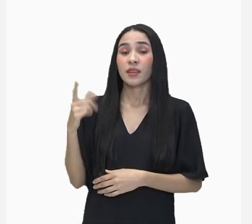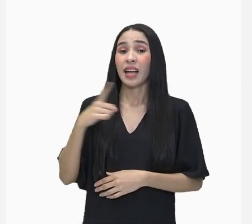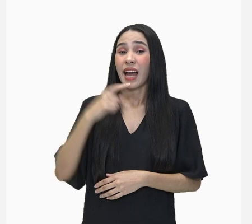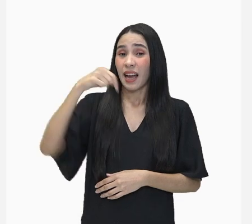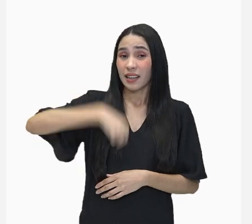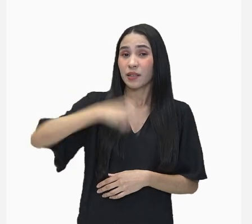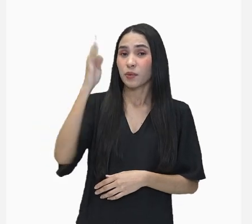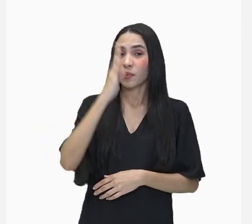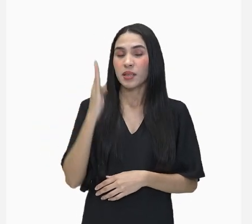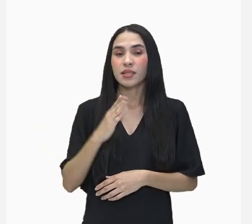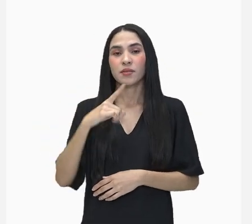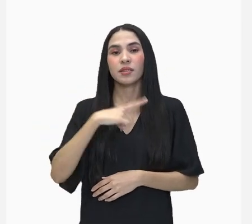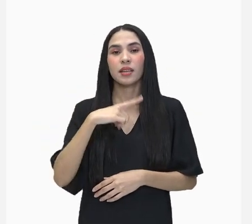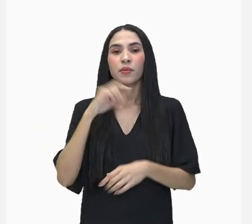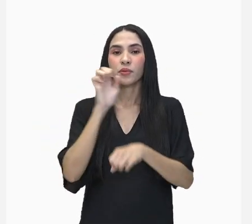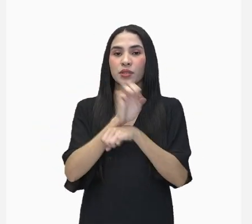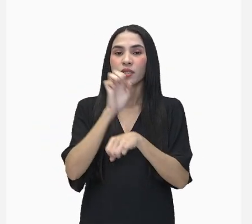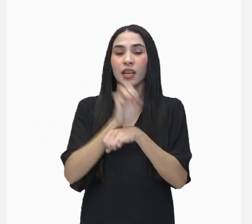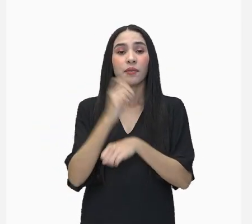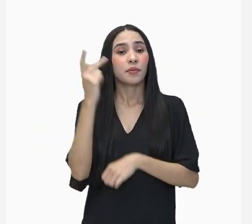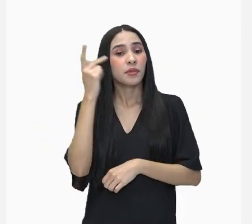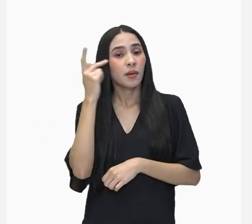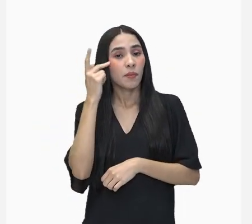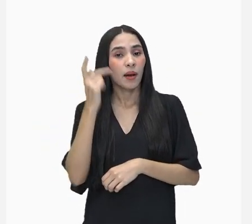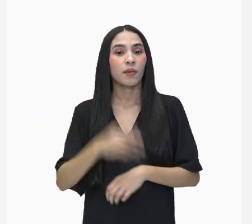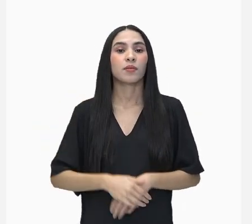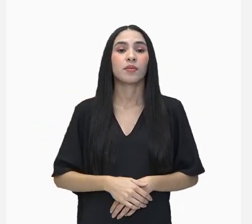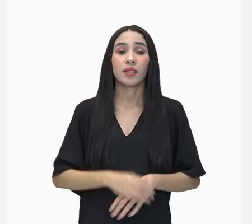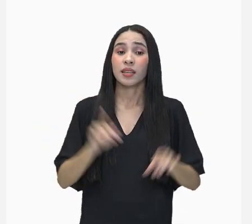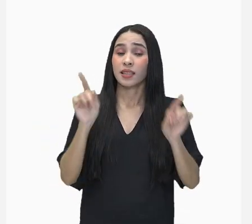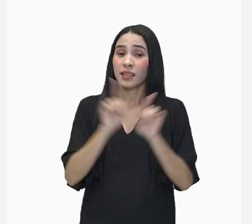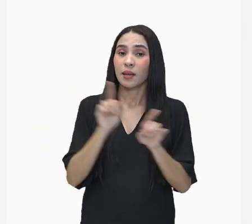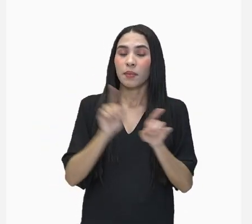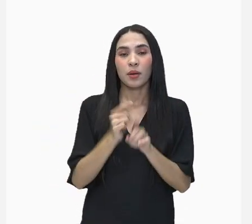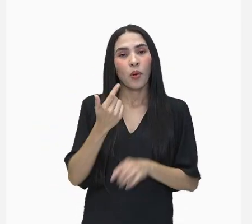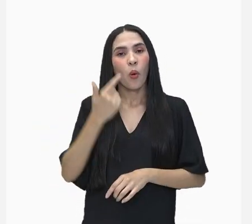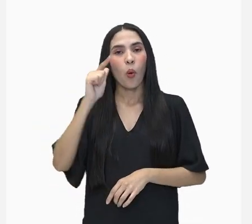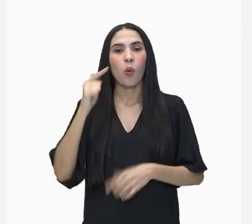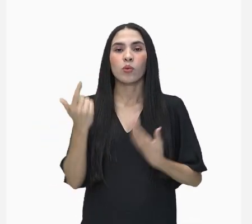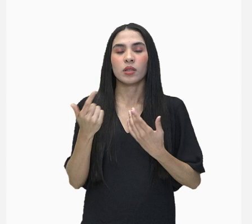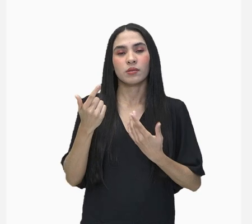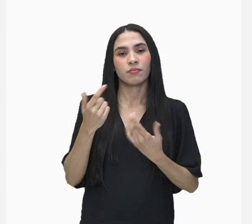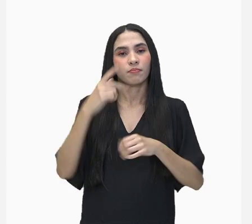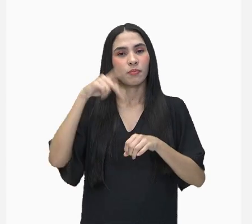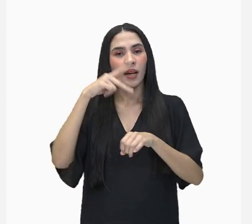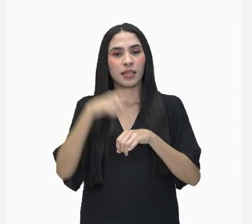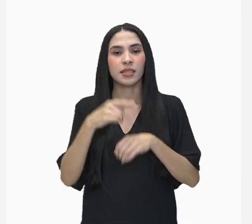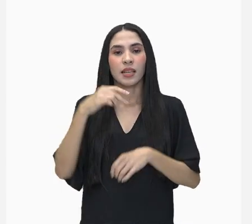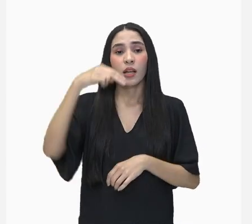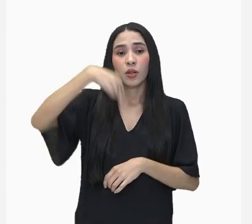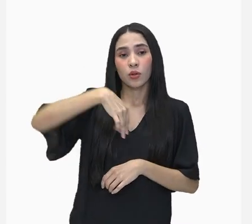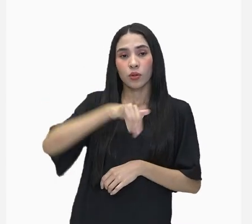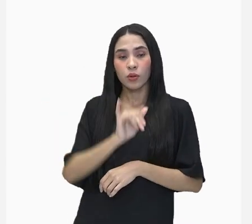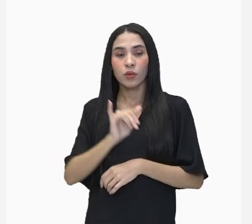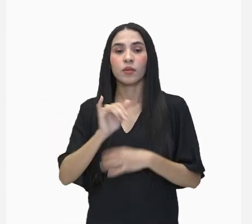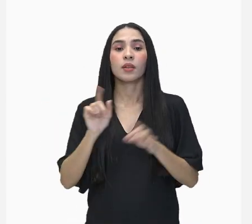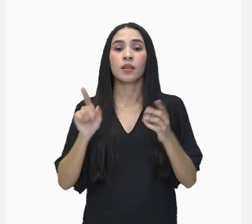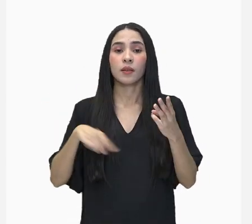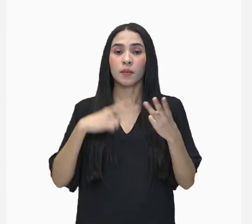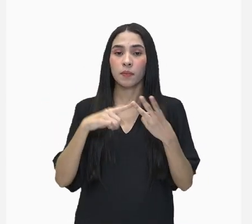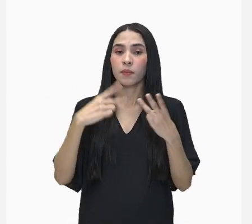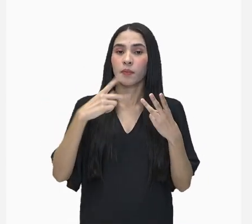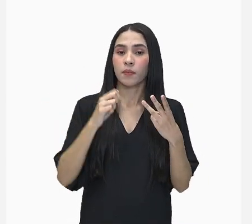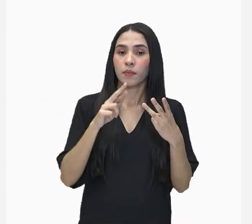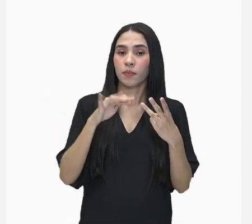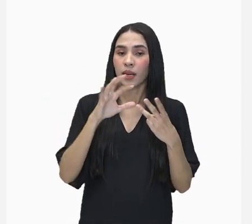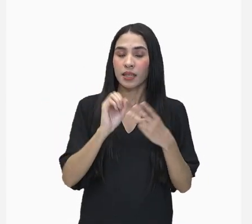Brasil a cidade de São Paulo e além de outras cidades pelo mundo, como Nova York, Paris,